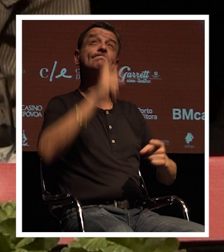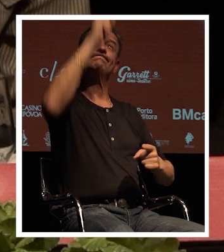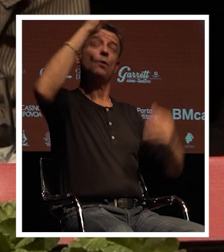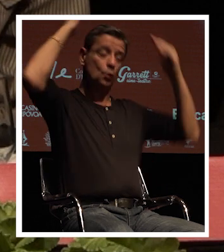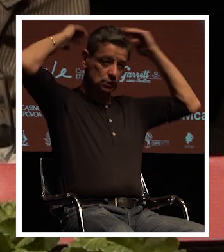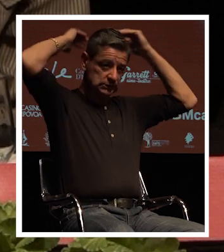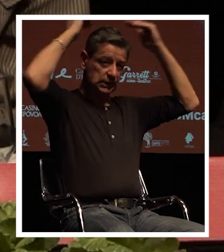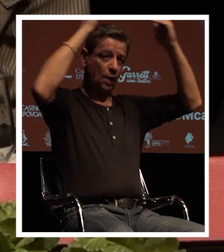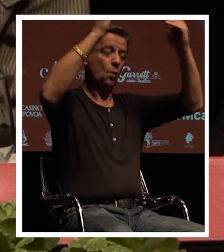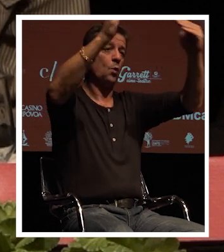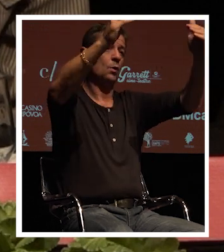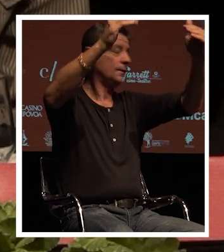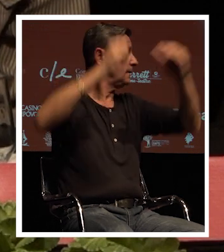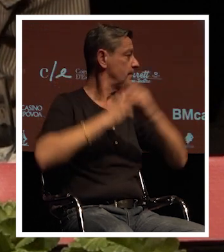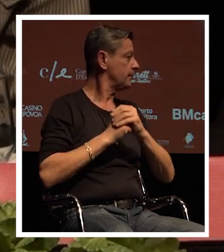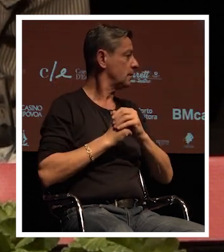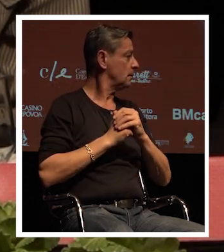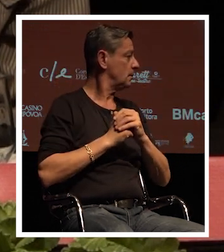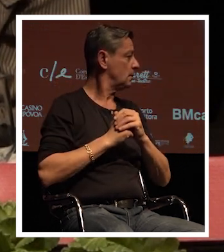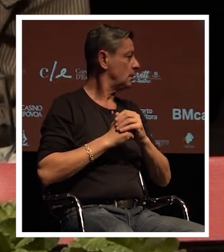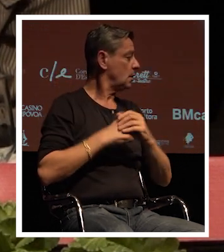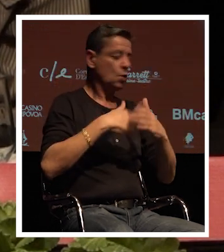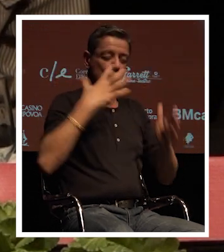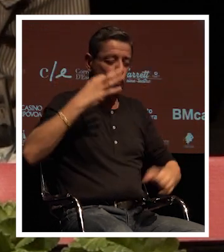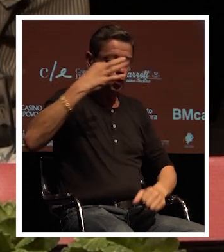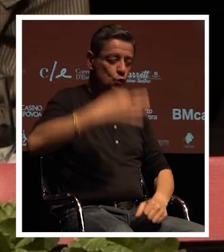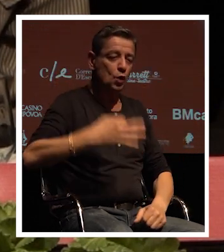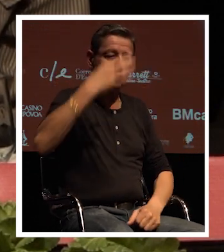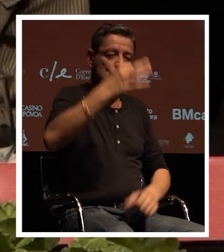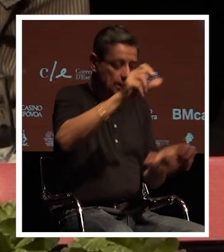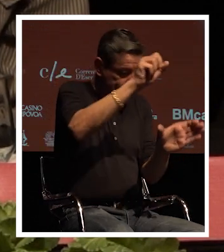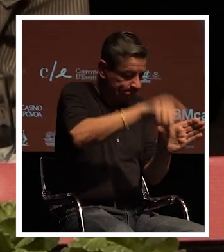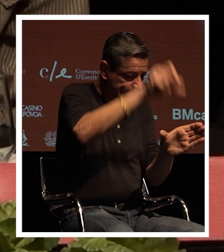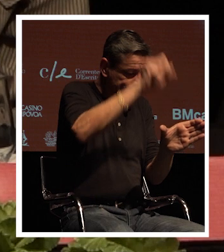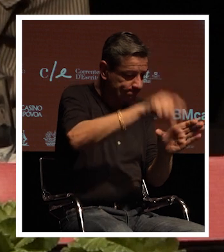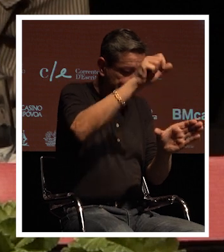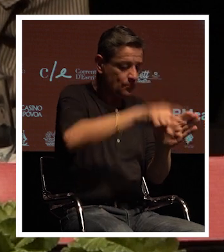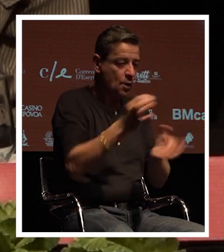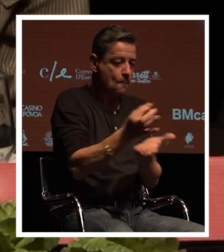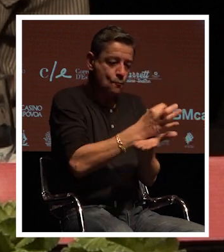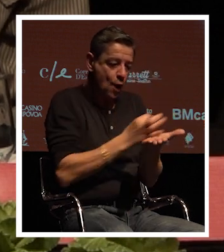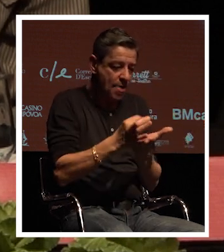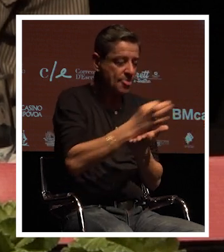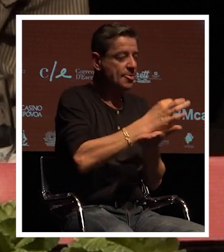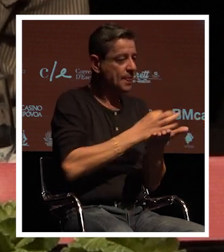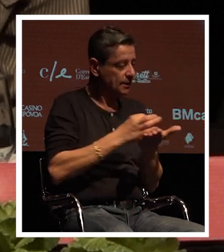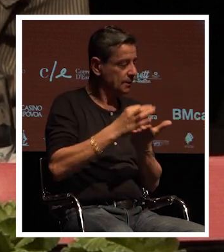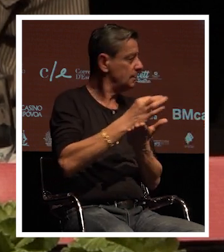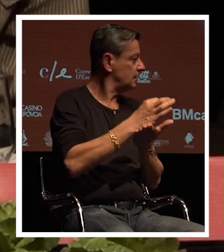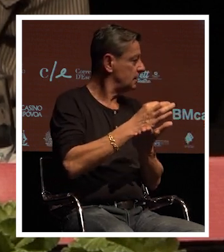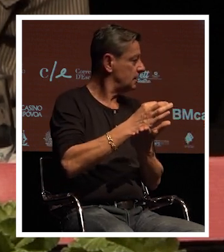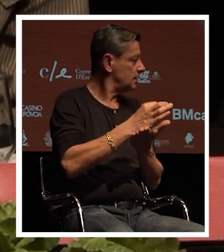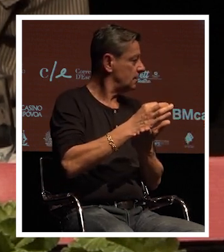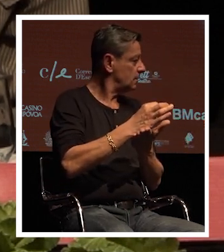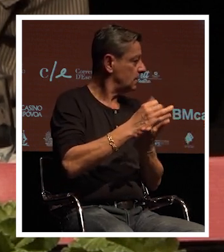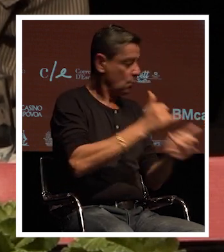esse ouro eu cunho todos os dias uma moeda onde out estou de perfil o que quer dizer que